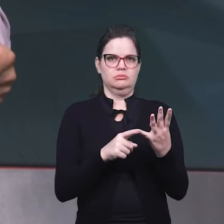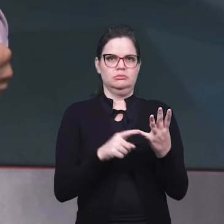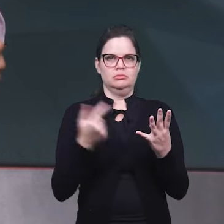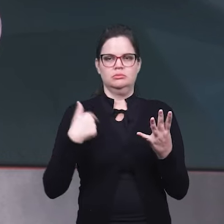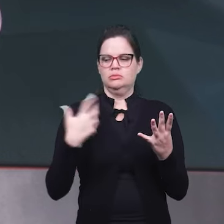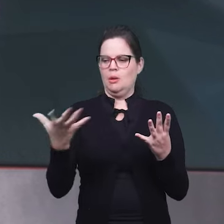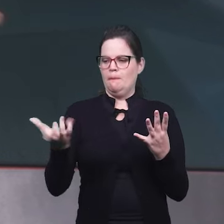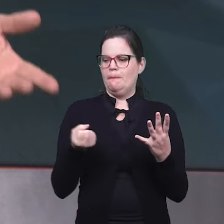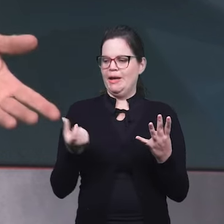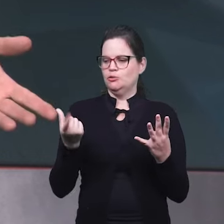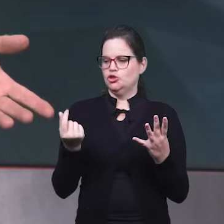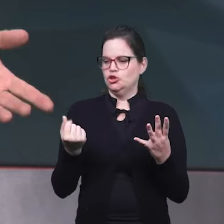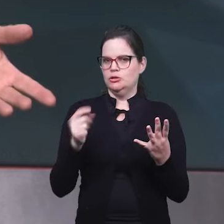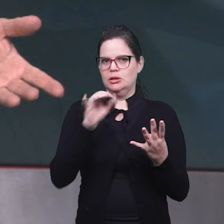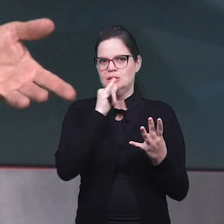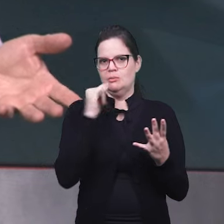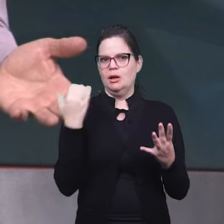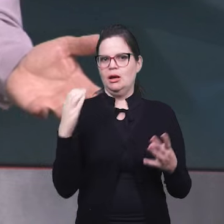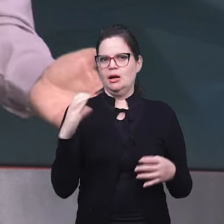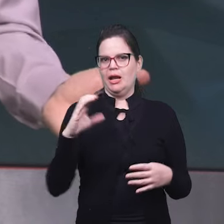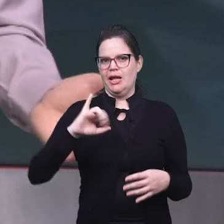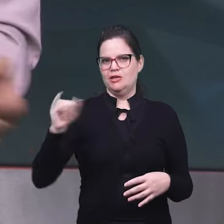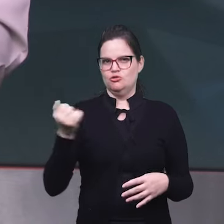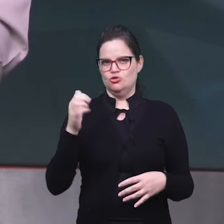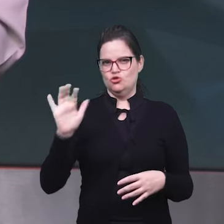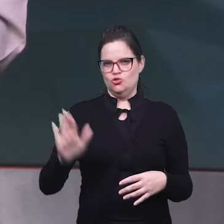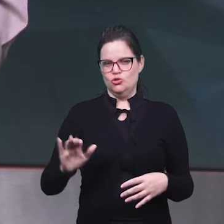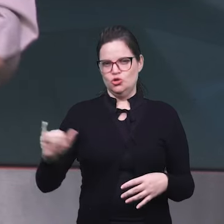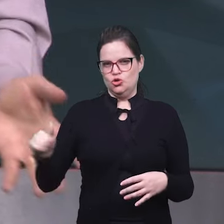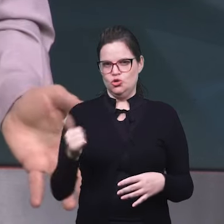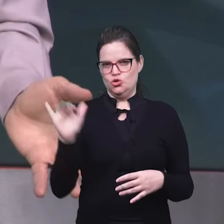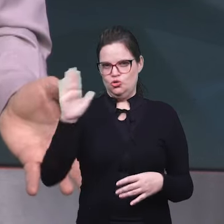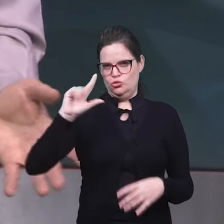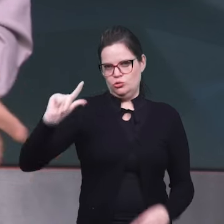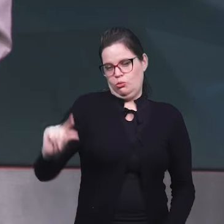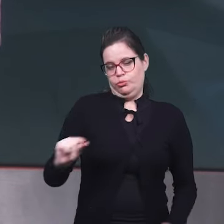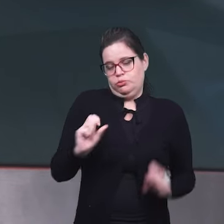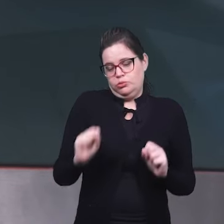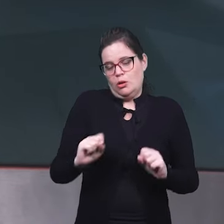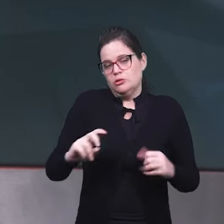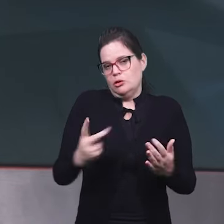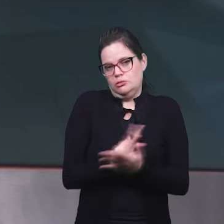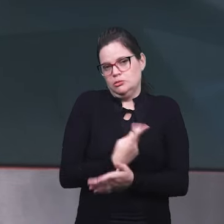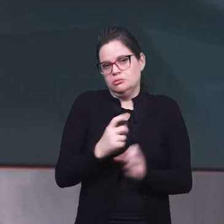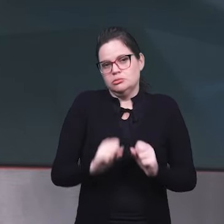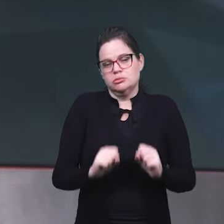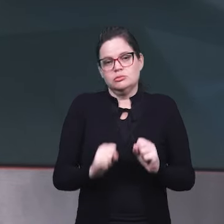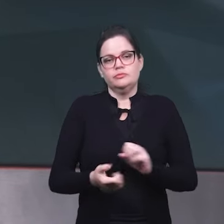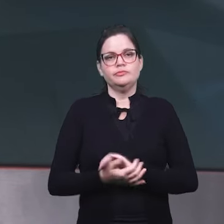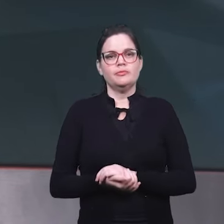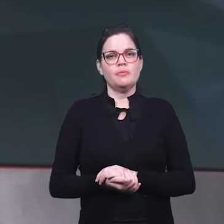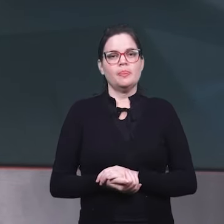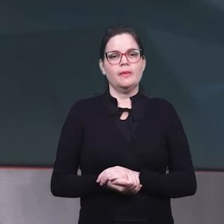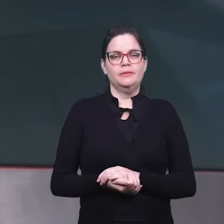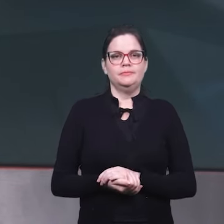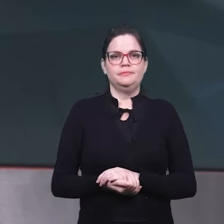tomar o dinheiro emprestado, às vezes você tem um crédito a juros barato, pode acontecer, né? E aí